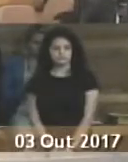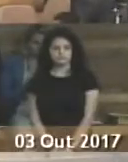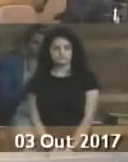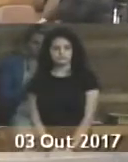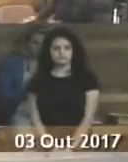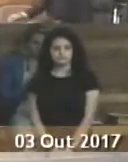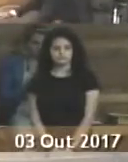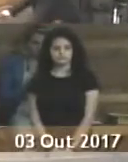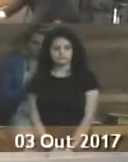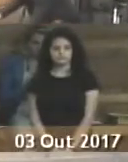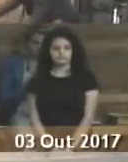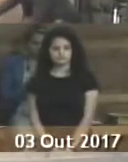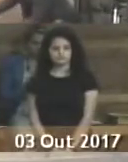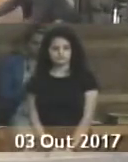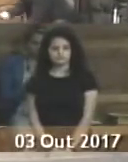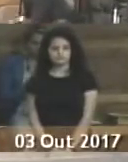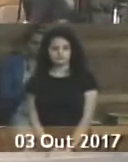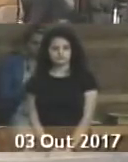Vereador Jean.